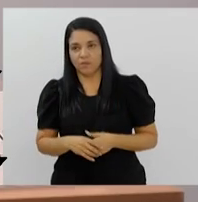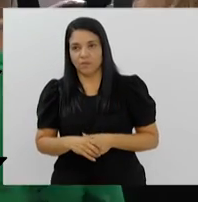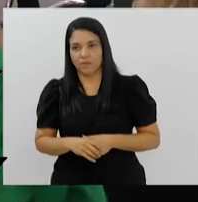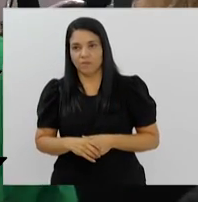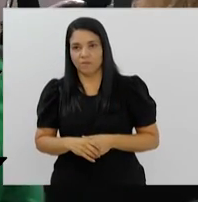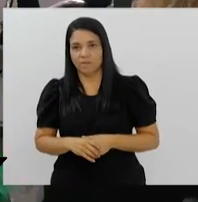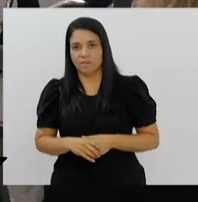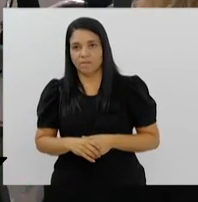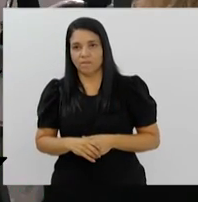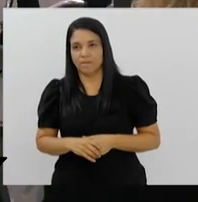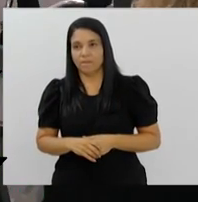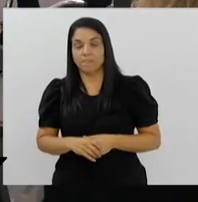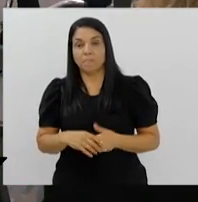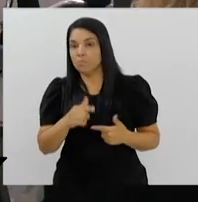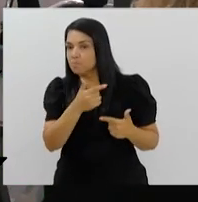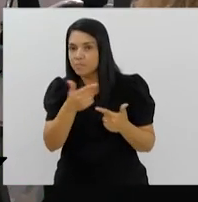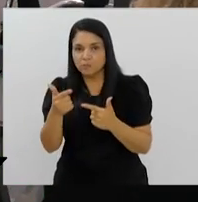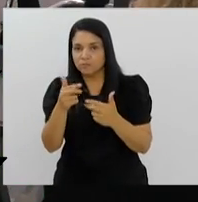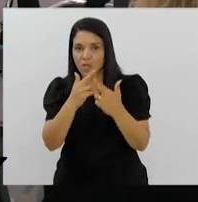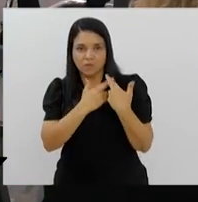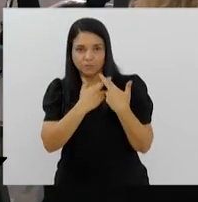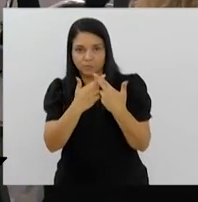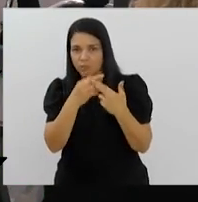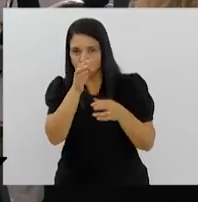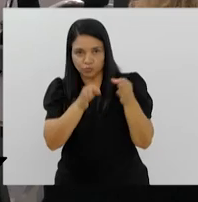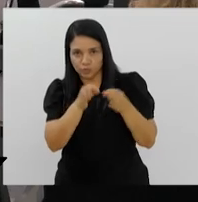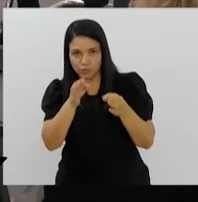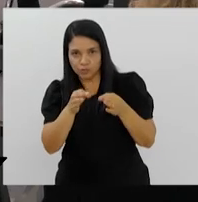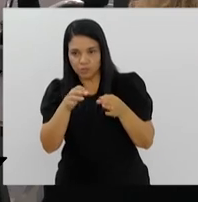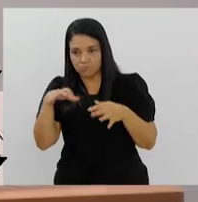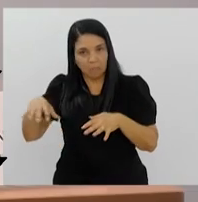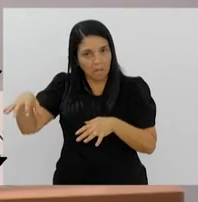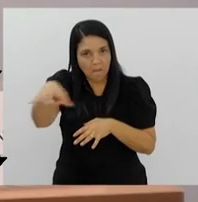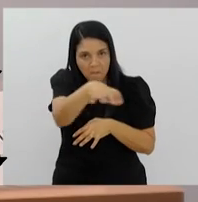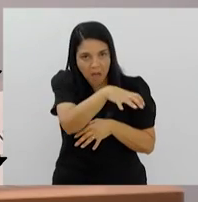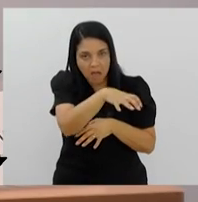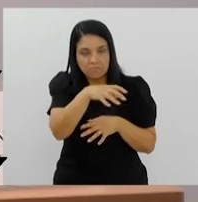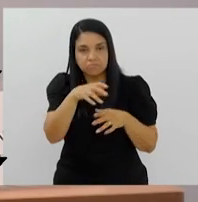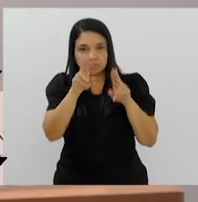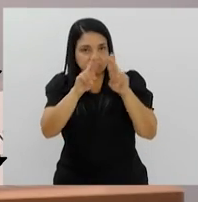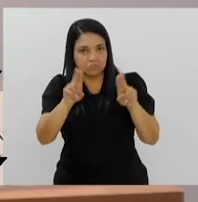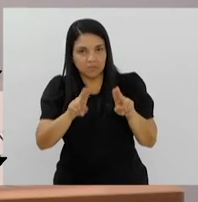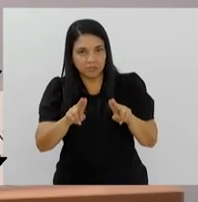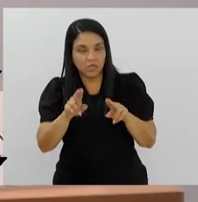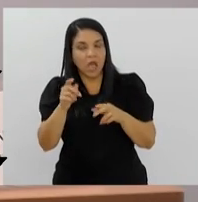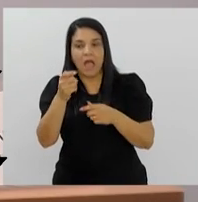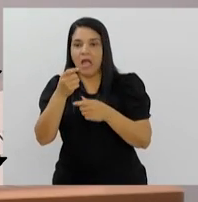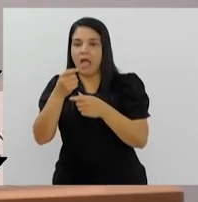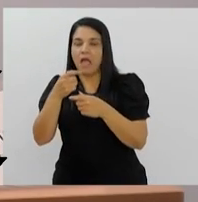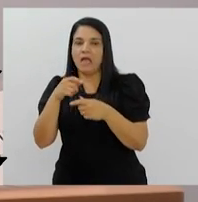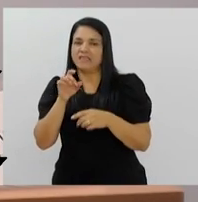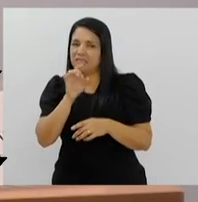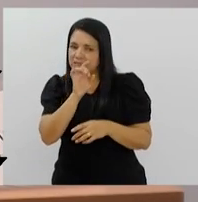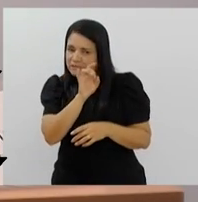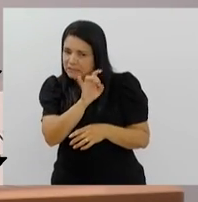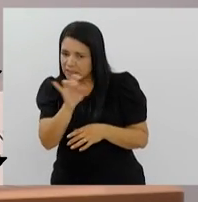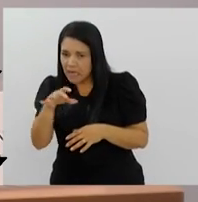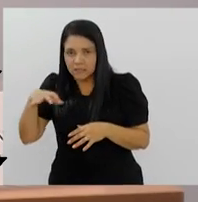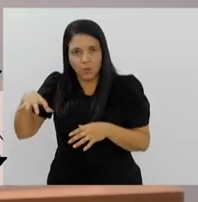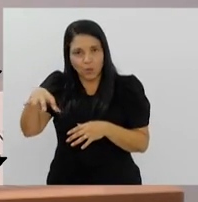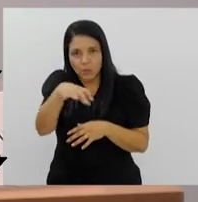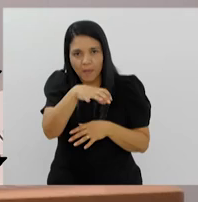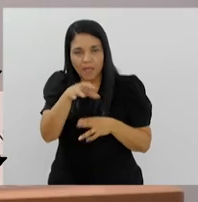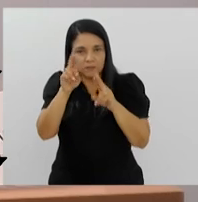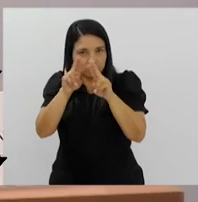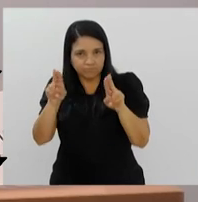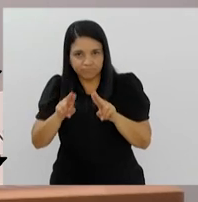não tem responsabilidade jurídica sobre as demais unimeds sobre a administração de cada de cada Unimed cada uma tem